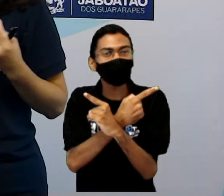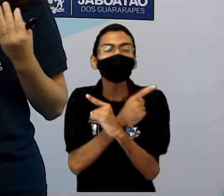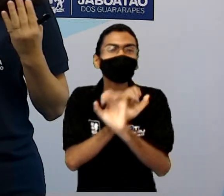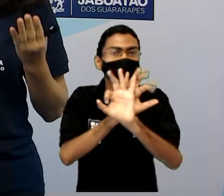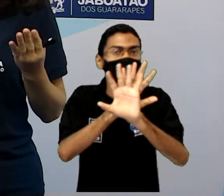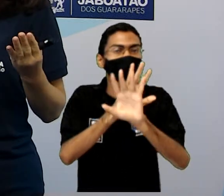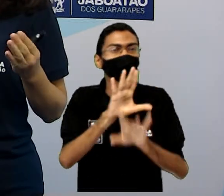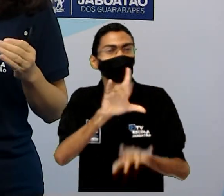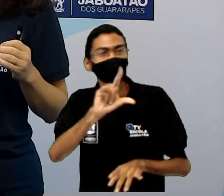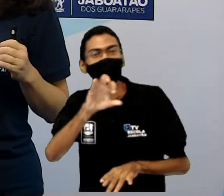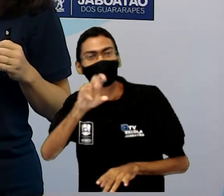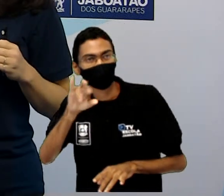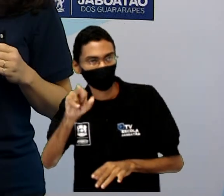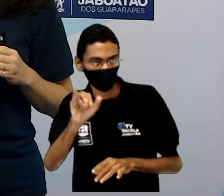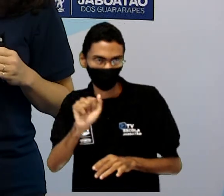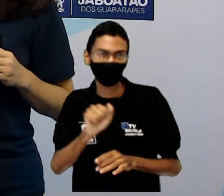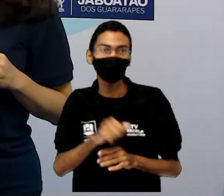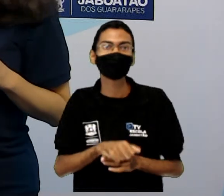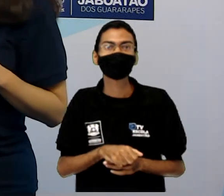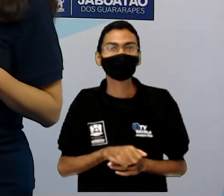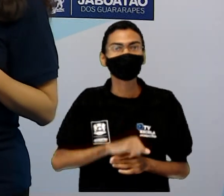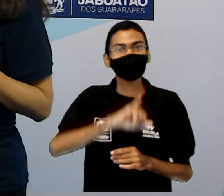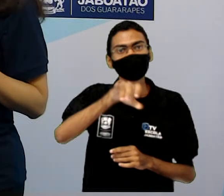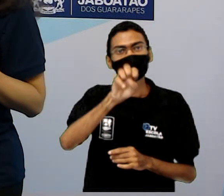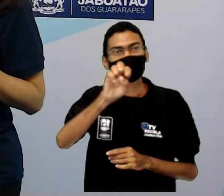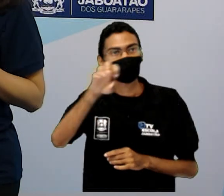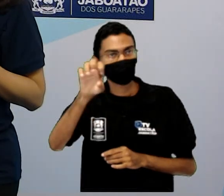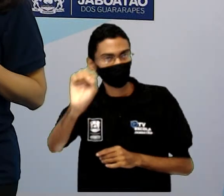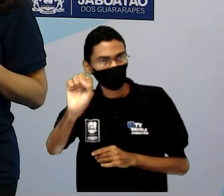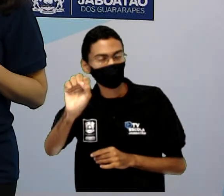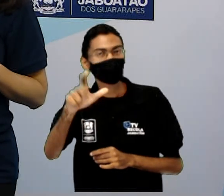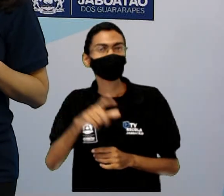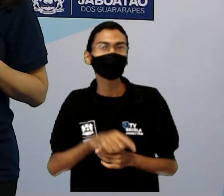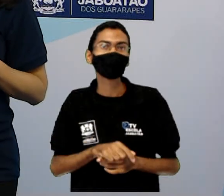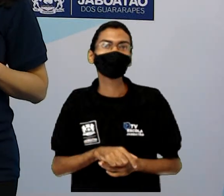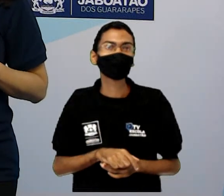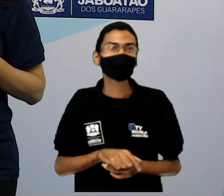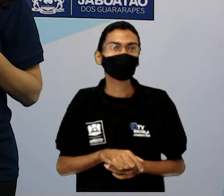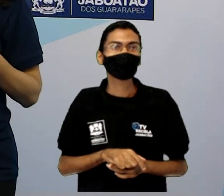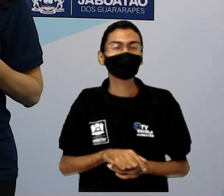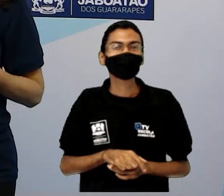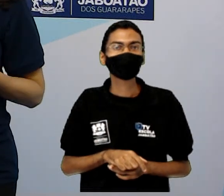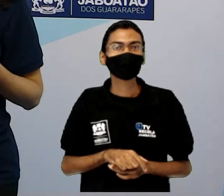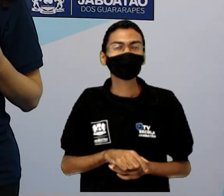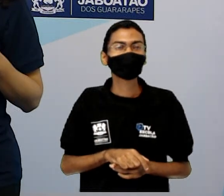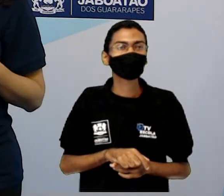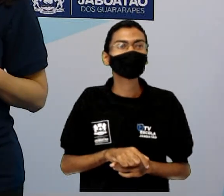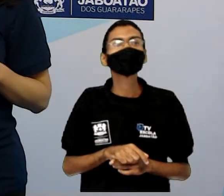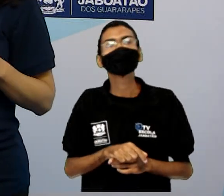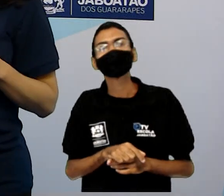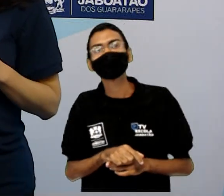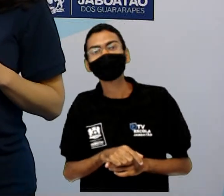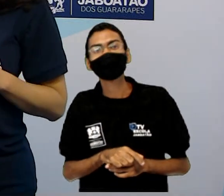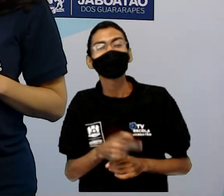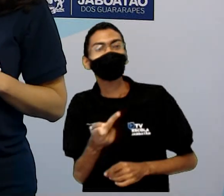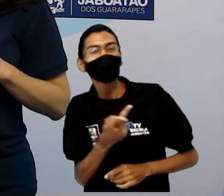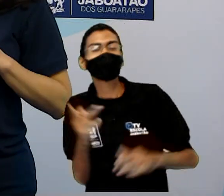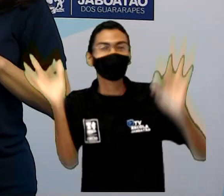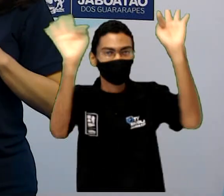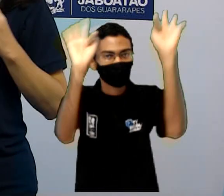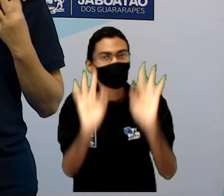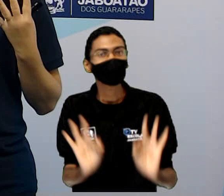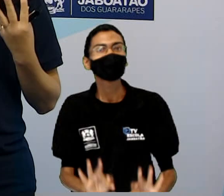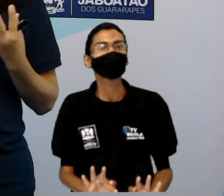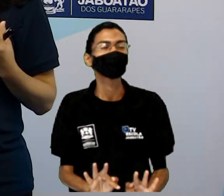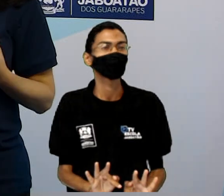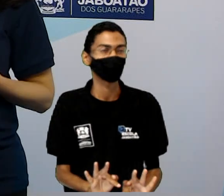Clara and José were happy. Clara e José estavam felizes. Então,